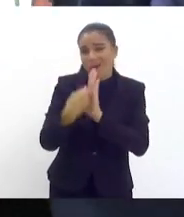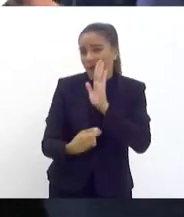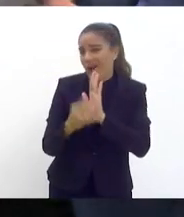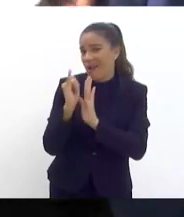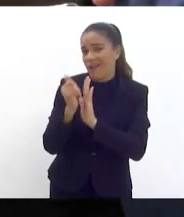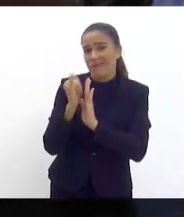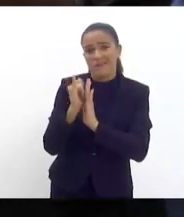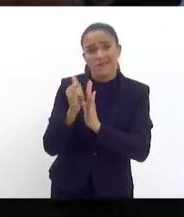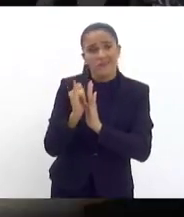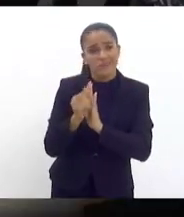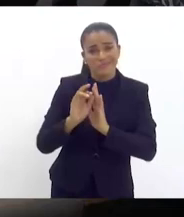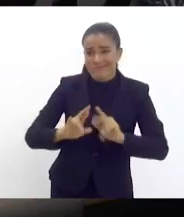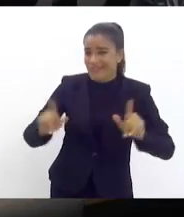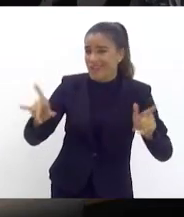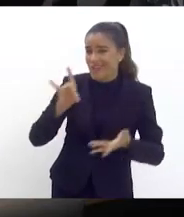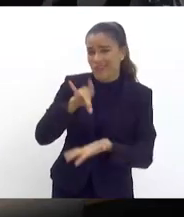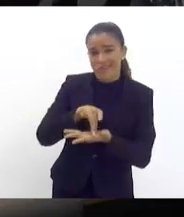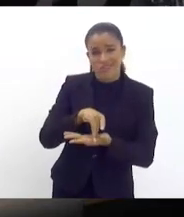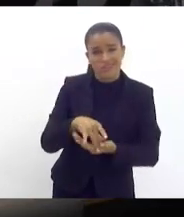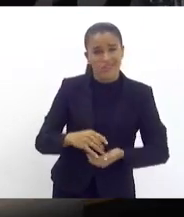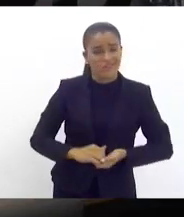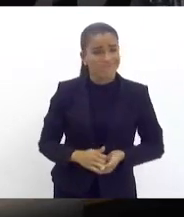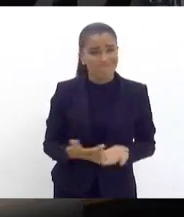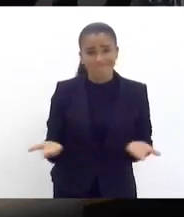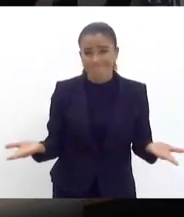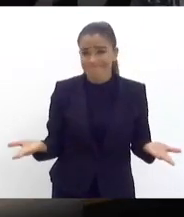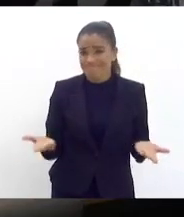original, para dar um novo parecer.